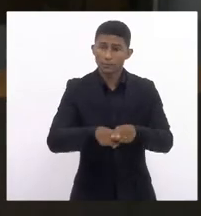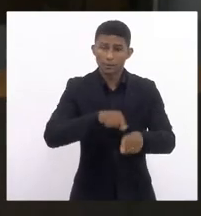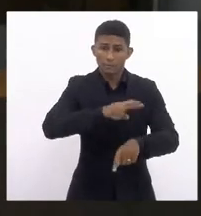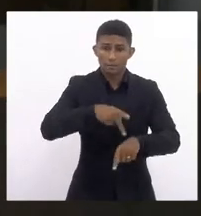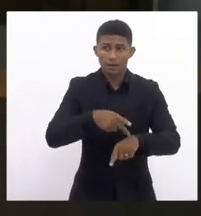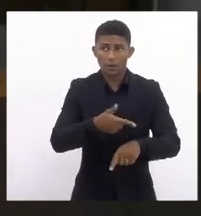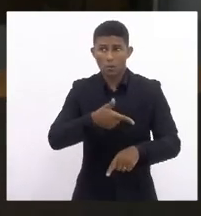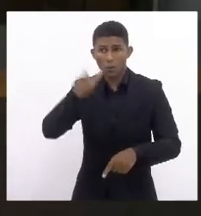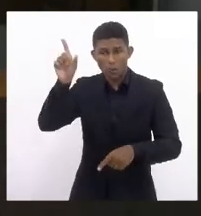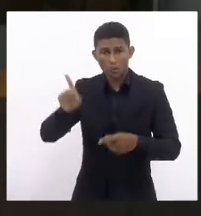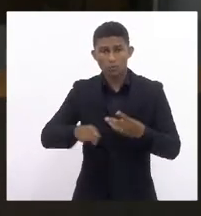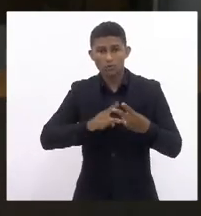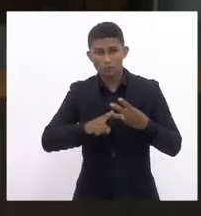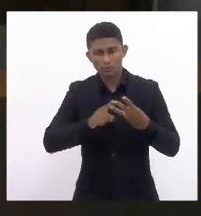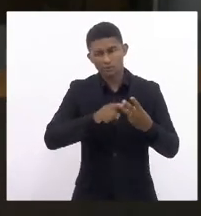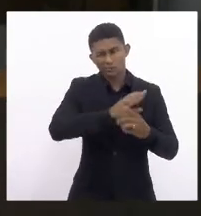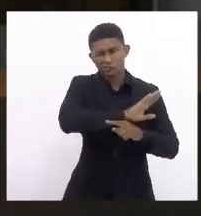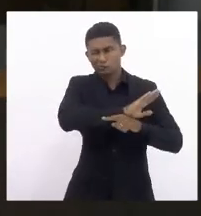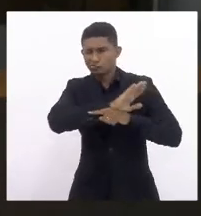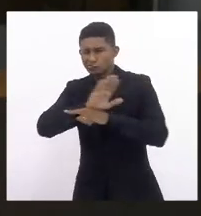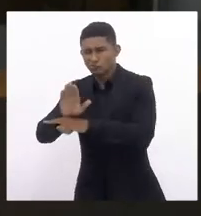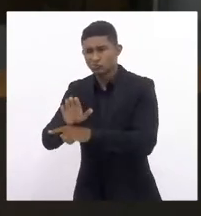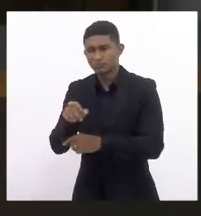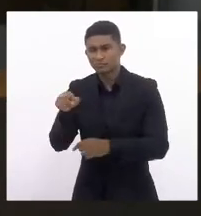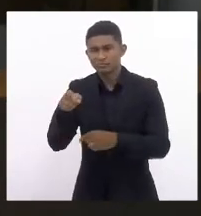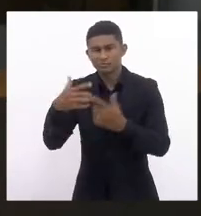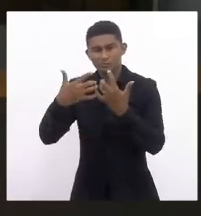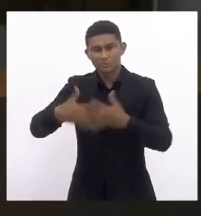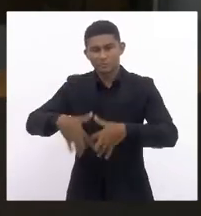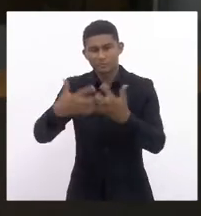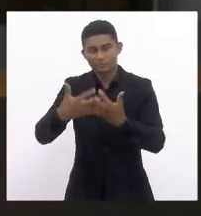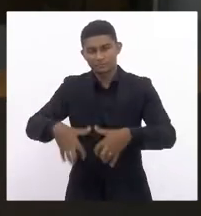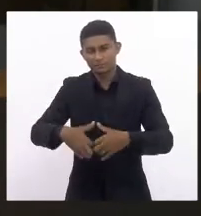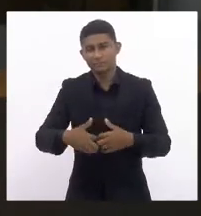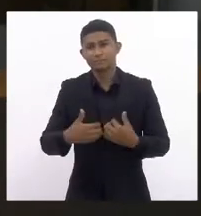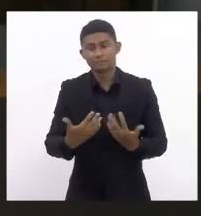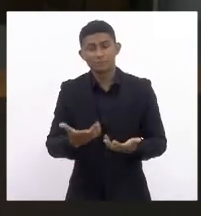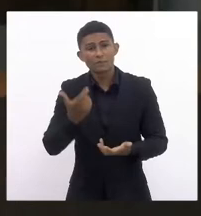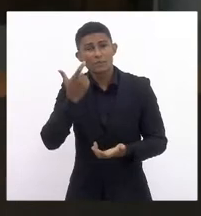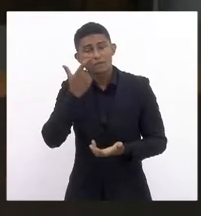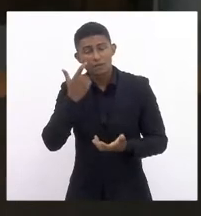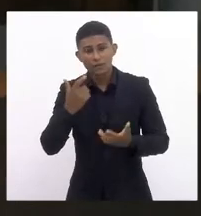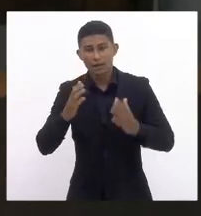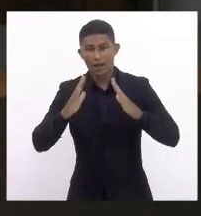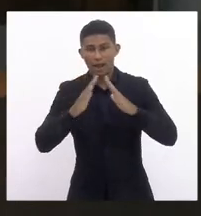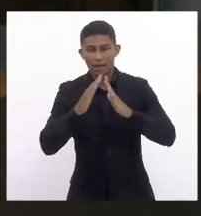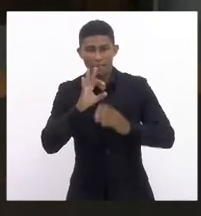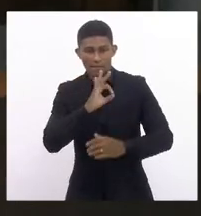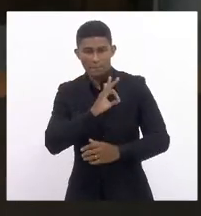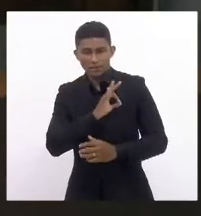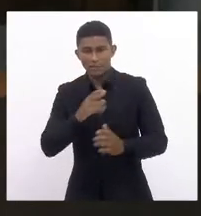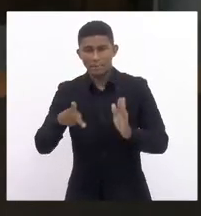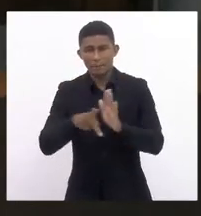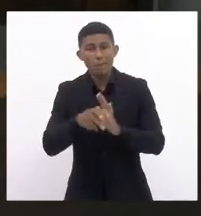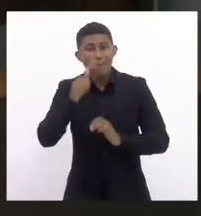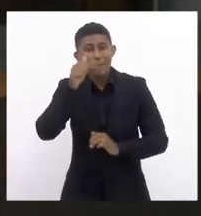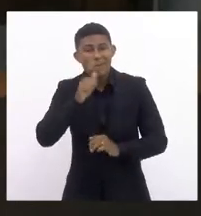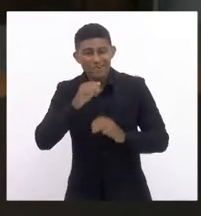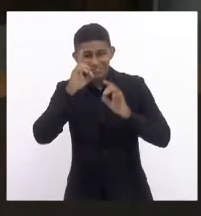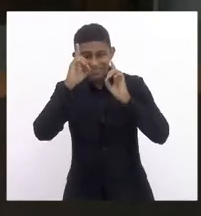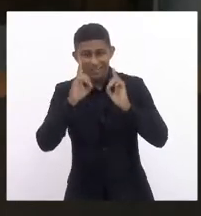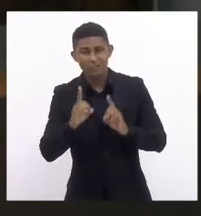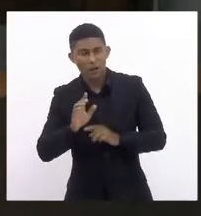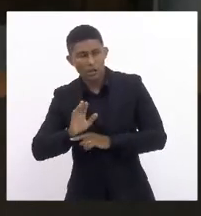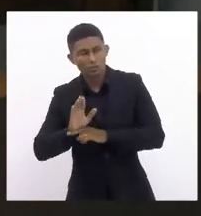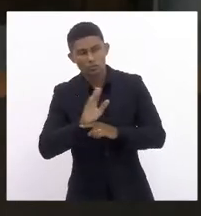gente espera que isso seja acelerado e que essa DEAM possa fazer parte desse projeto de recuperação